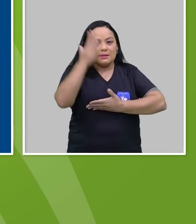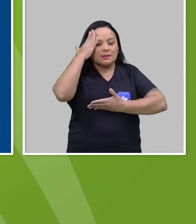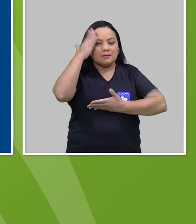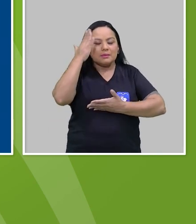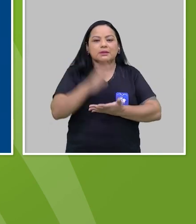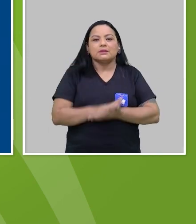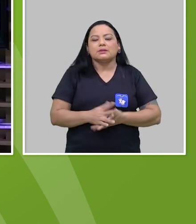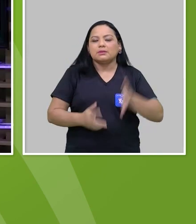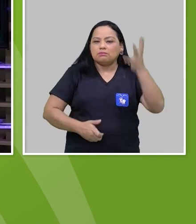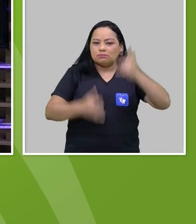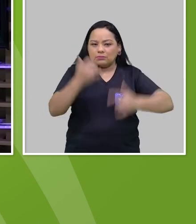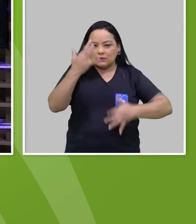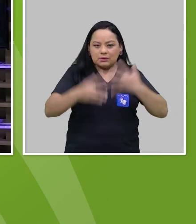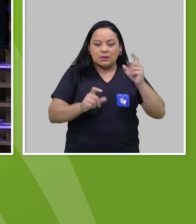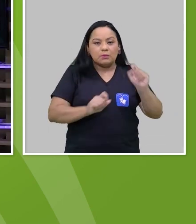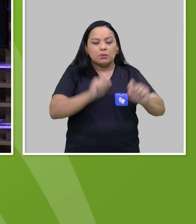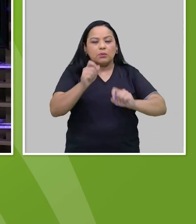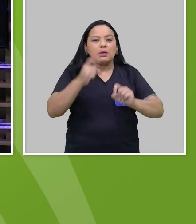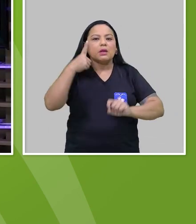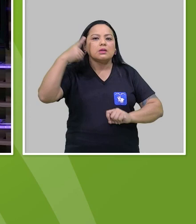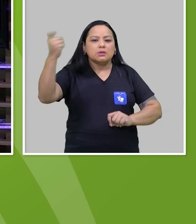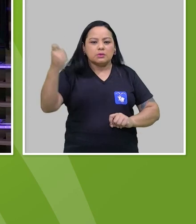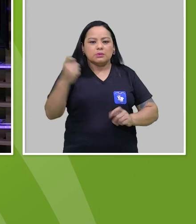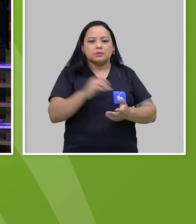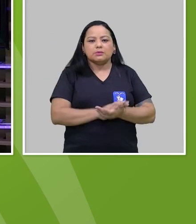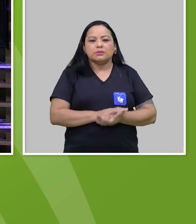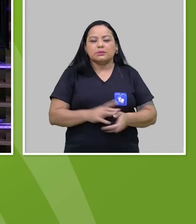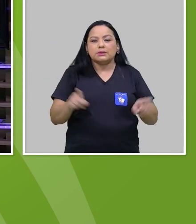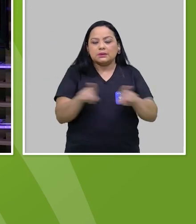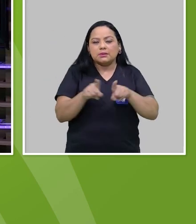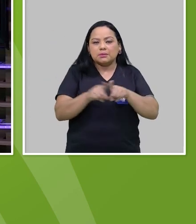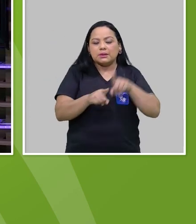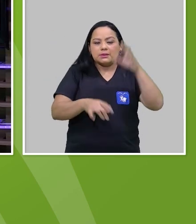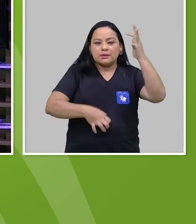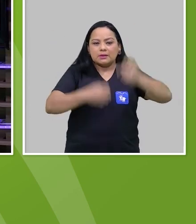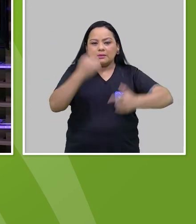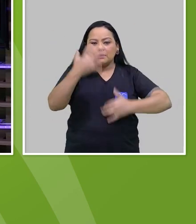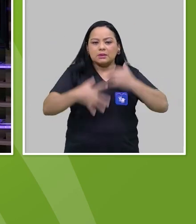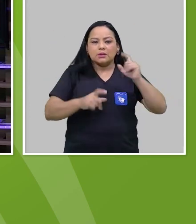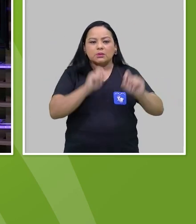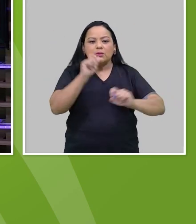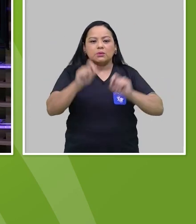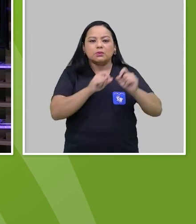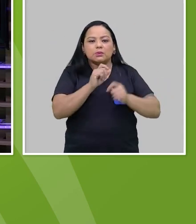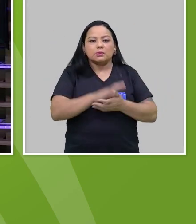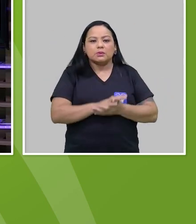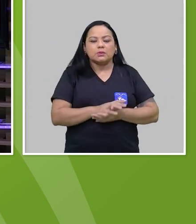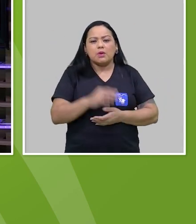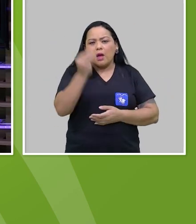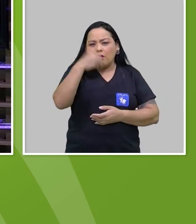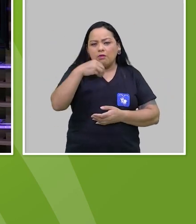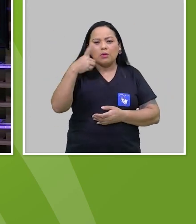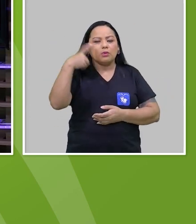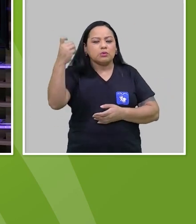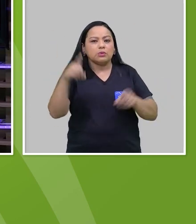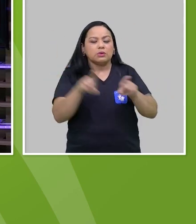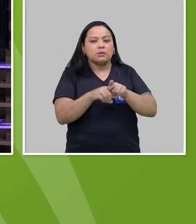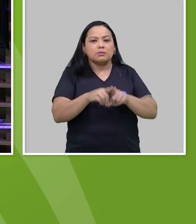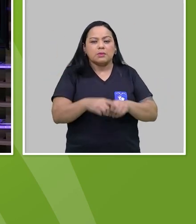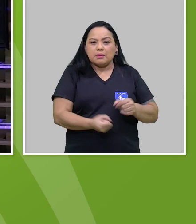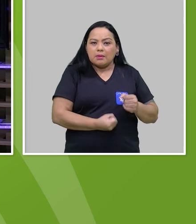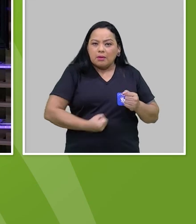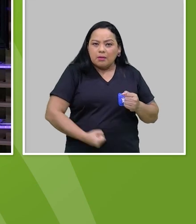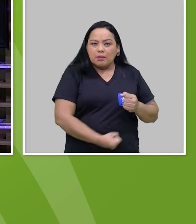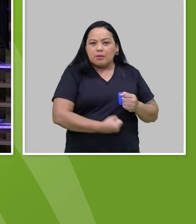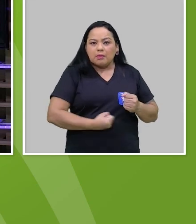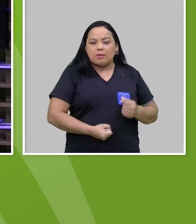Falamos sobre o que é som e falamos também sobre infrassom e ultrassom. Beleza?